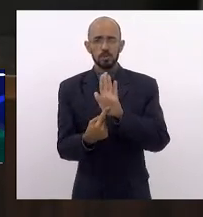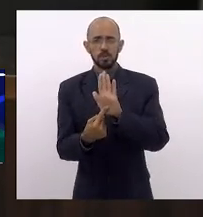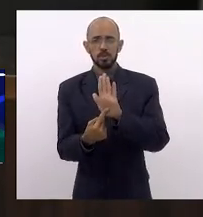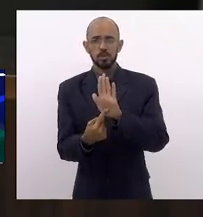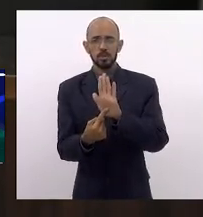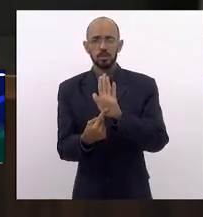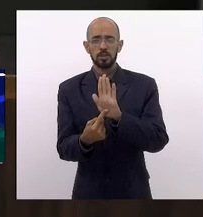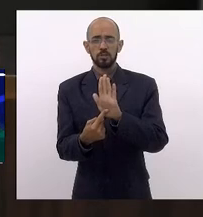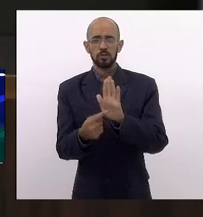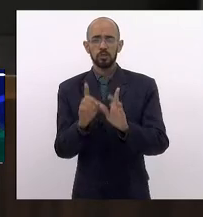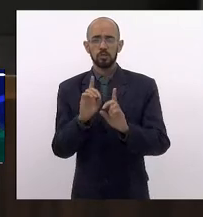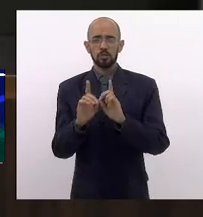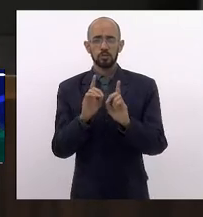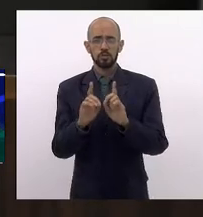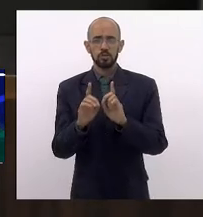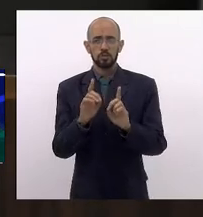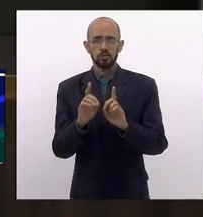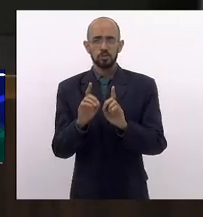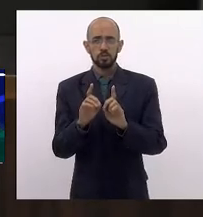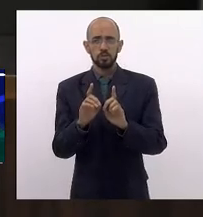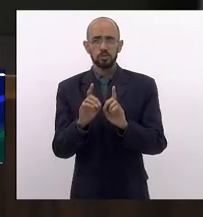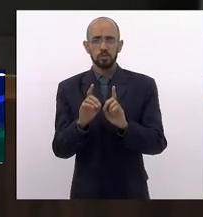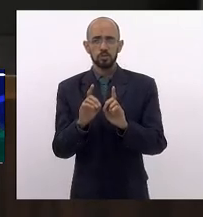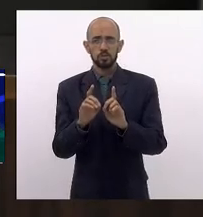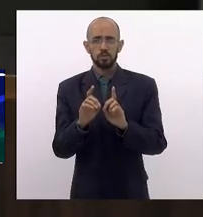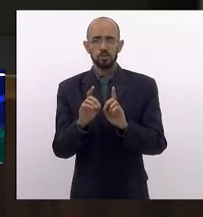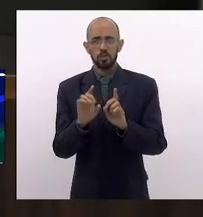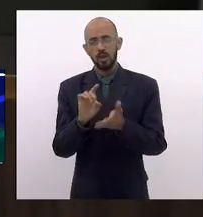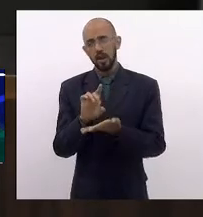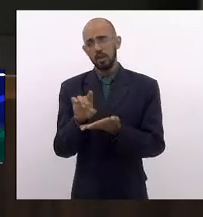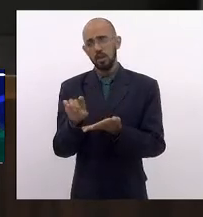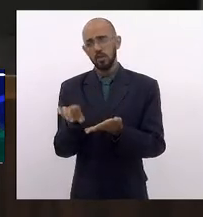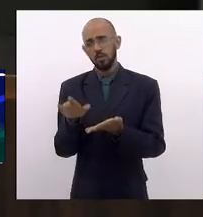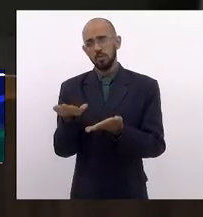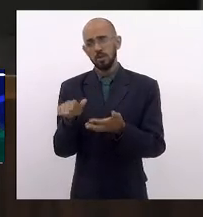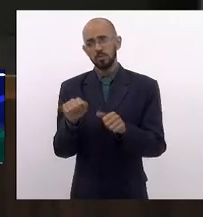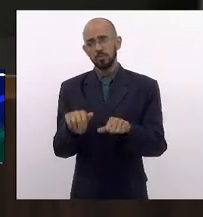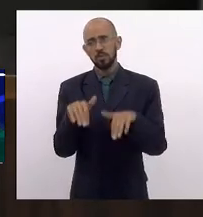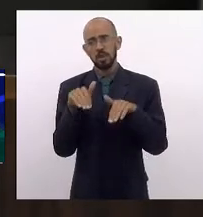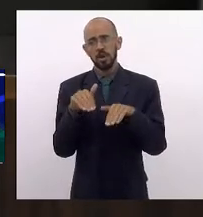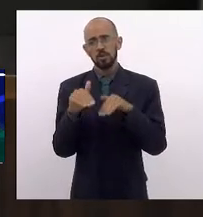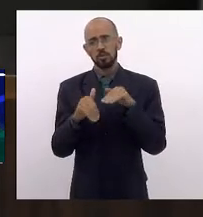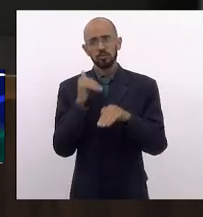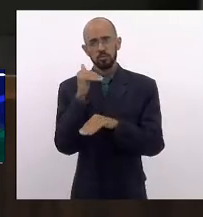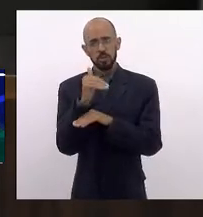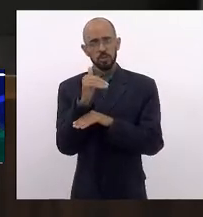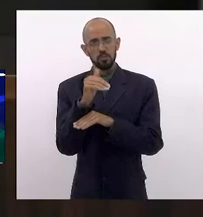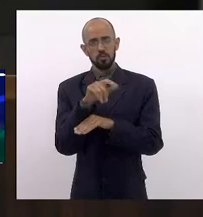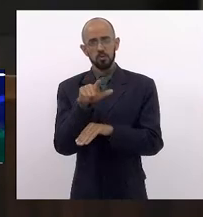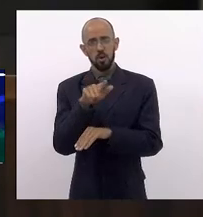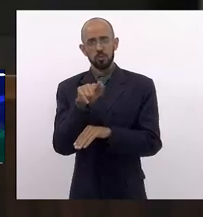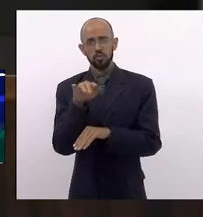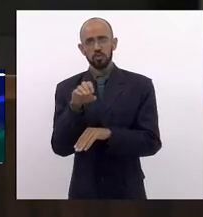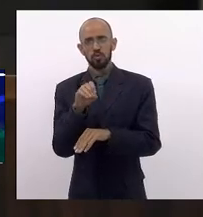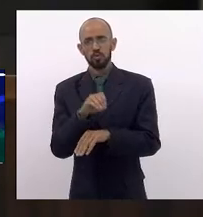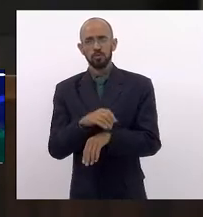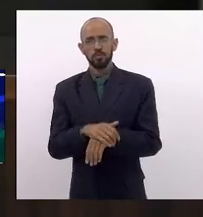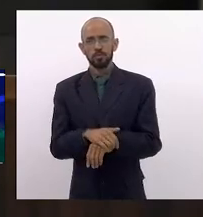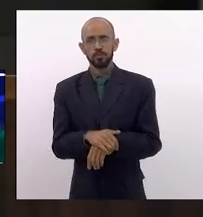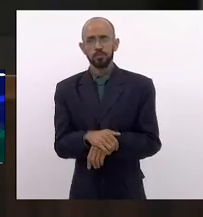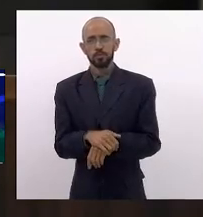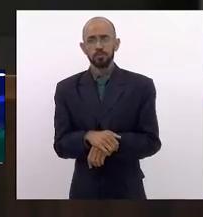foi discutido com essas pessoas mas se logicamente a plenária soberano o Tamanduateí SUS